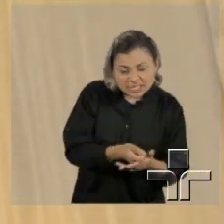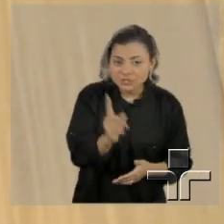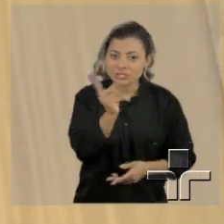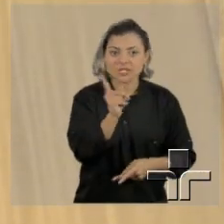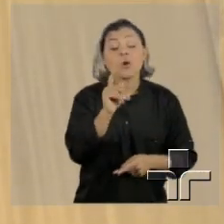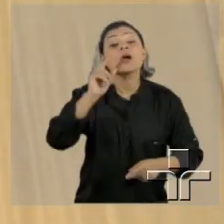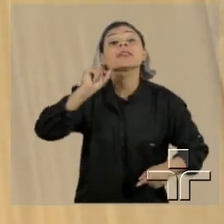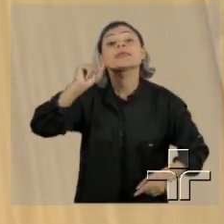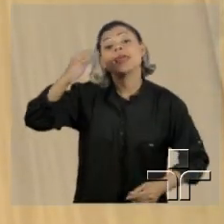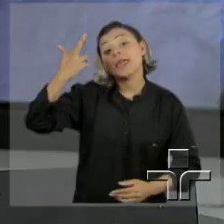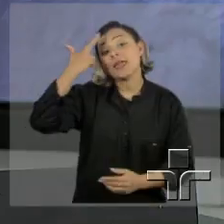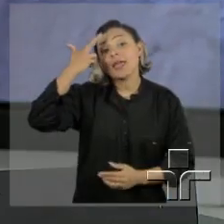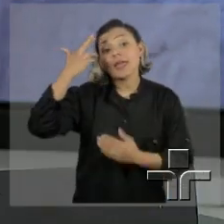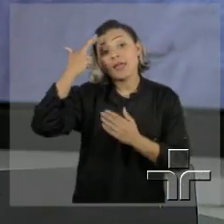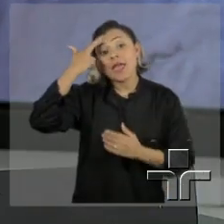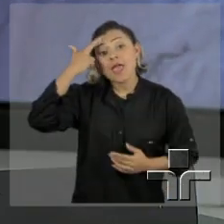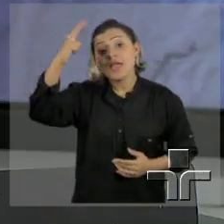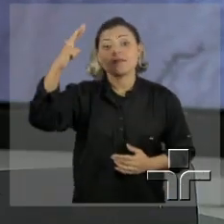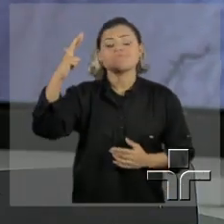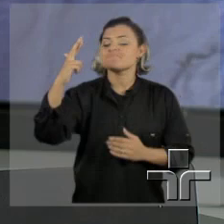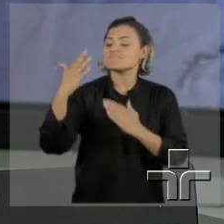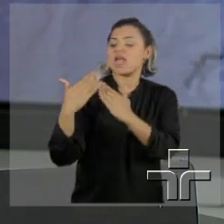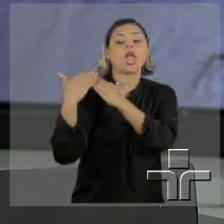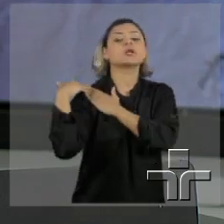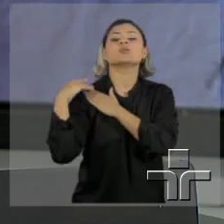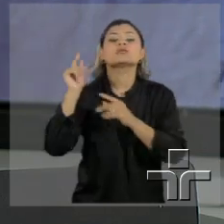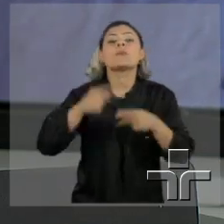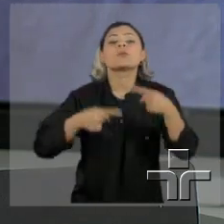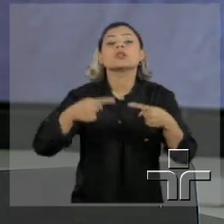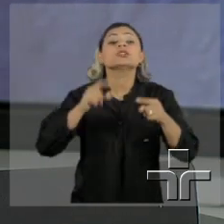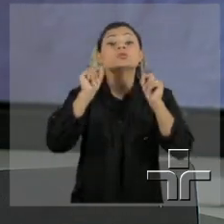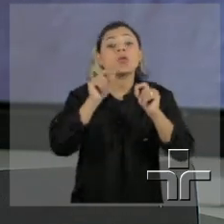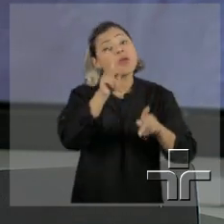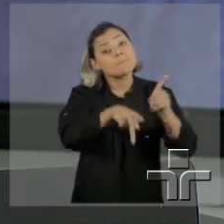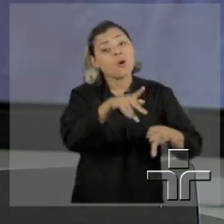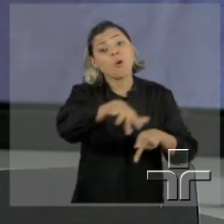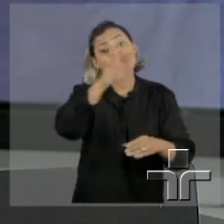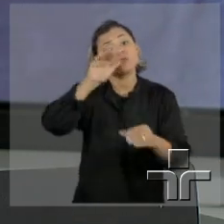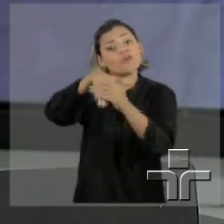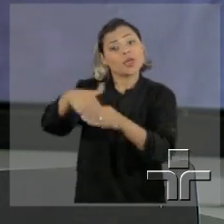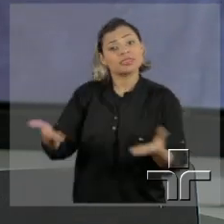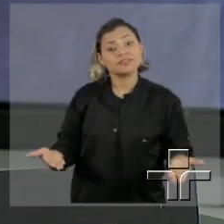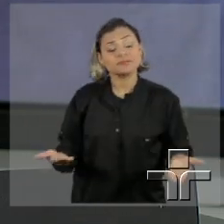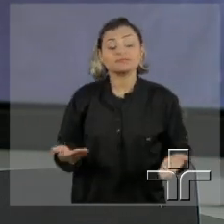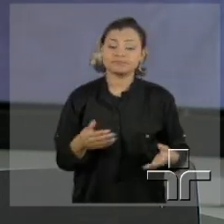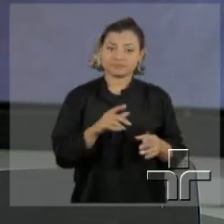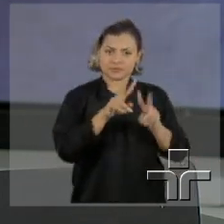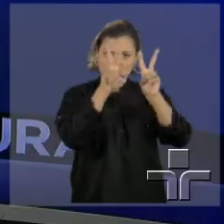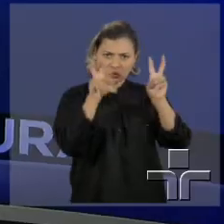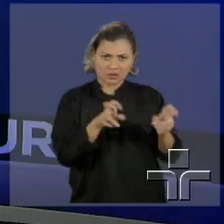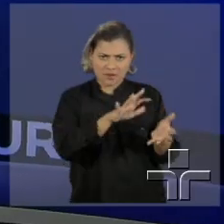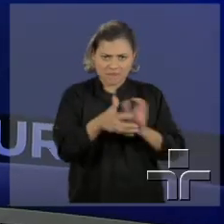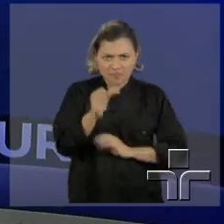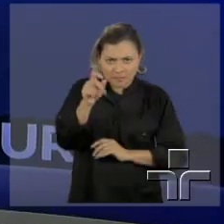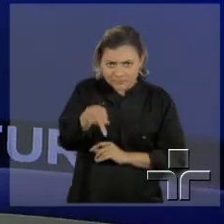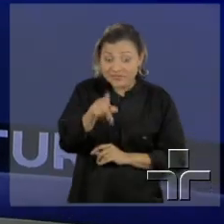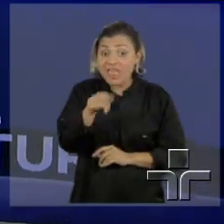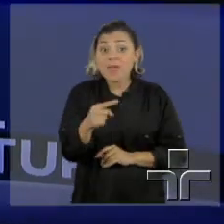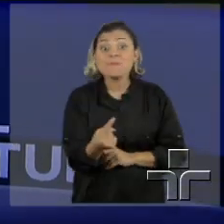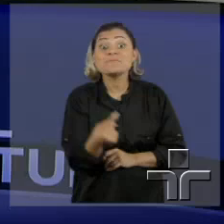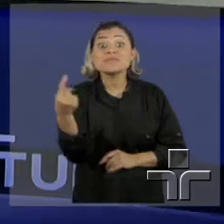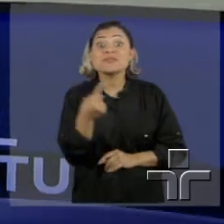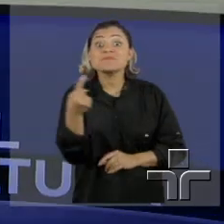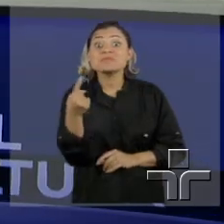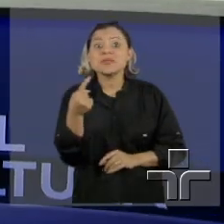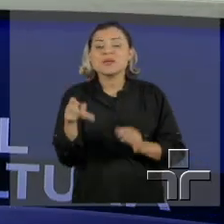política de fato é o eleitor. João, a reforma da Previdência, o voto na aprovação da reforma da Previdência pode ter sido apenas o primeiro conflito entre